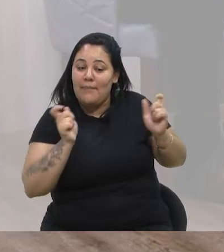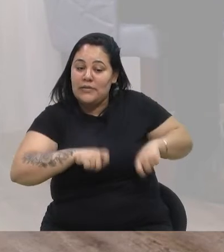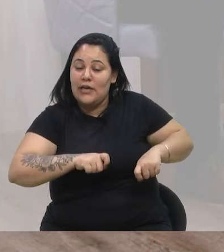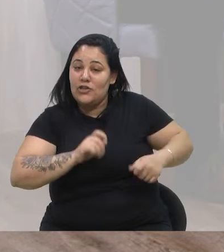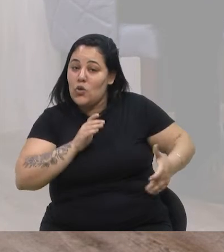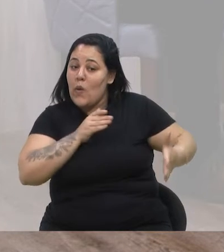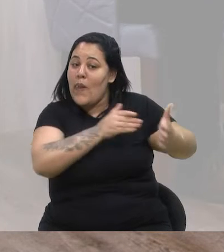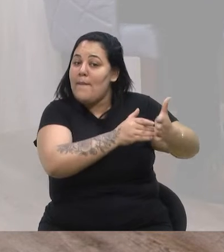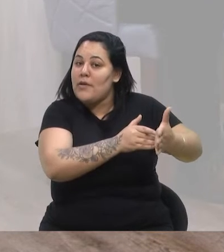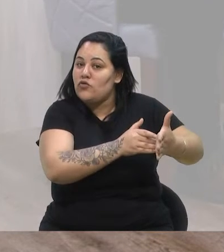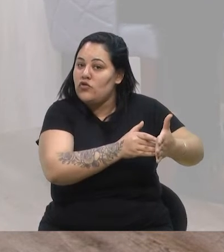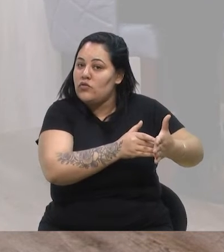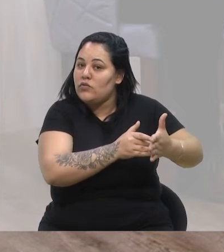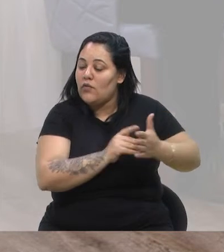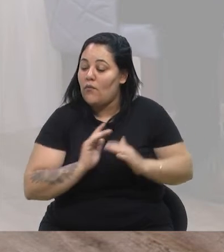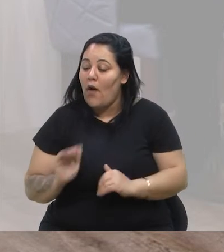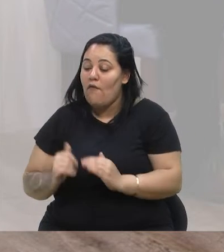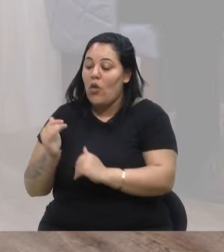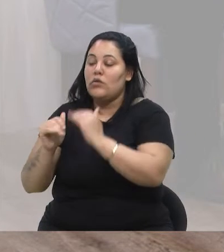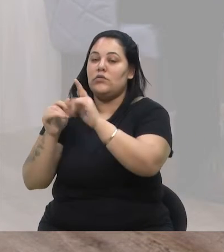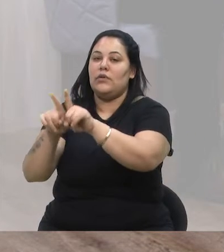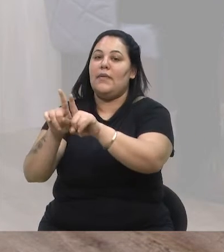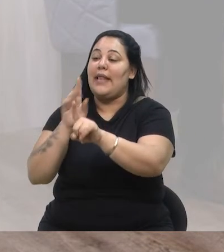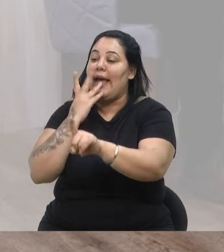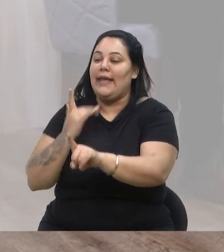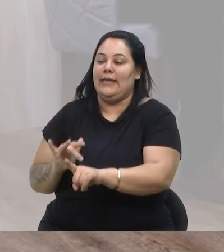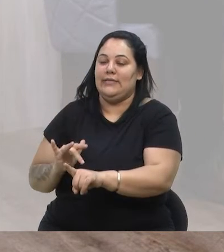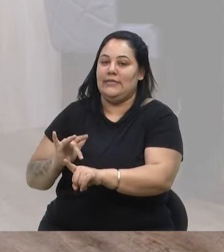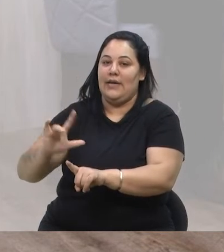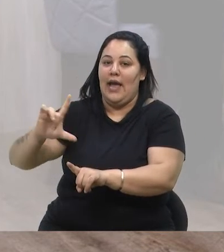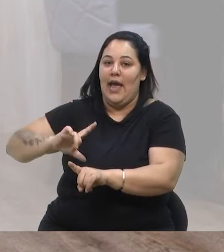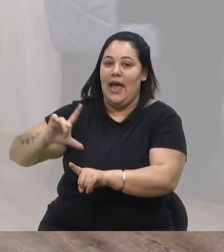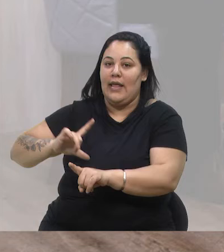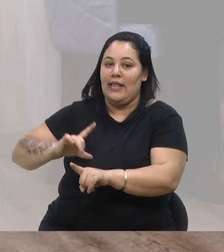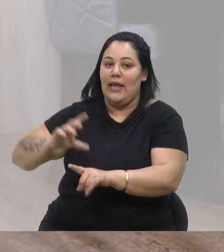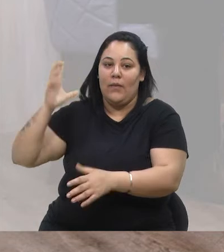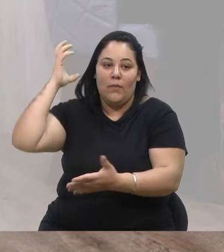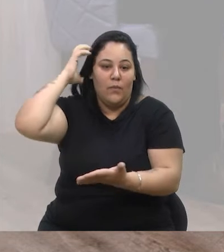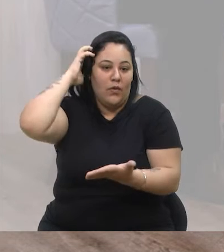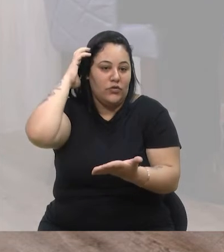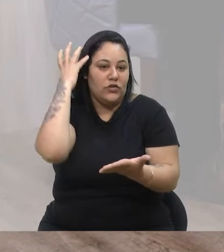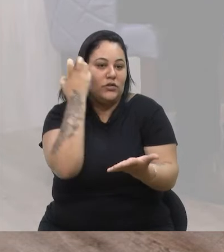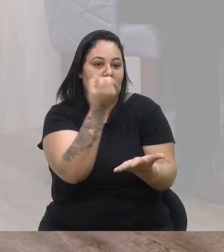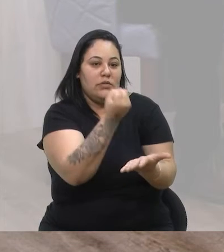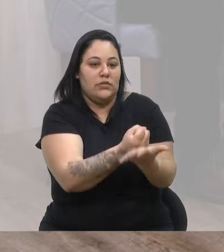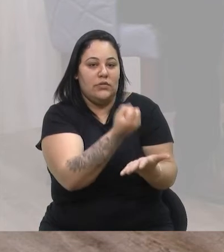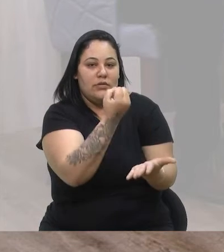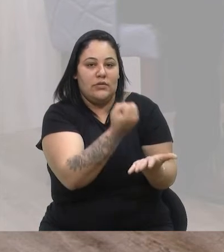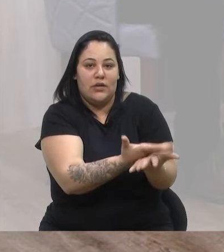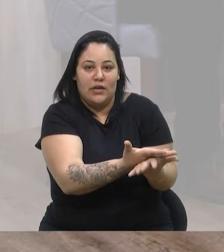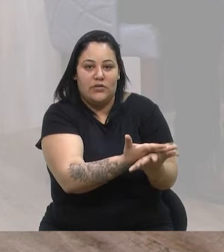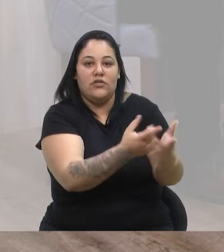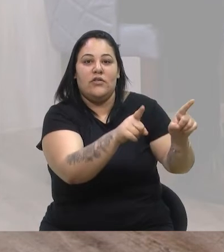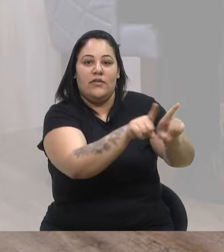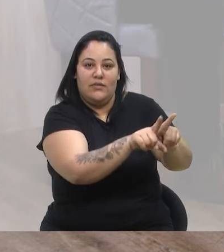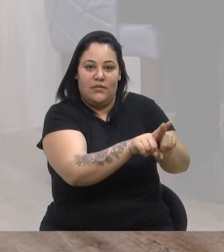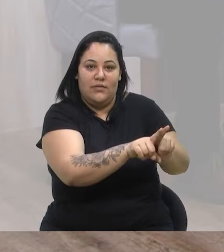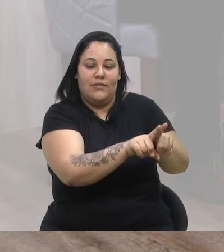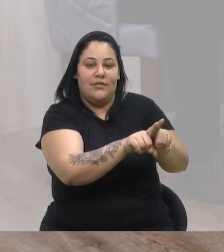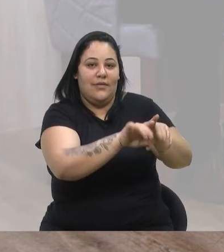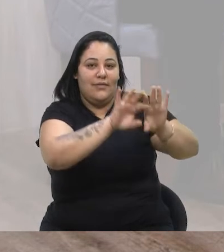de exploração do próprio potencial e limitação do potencial e da evolução, né? Então, ali existe um podcast que fala bem